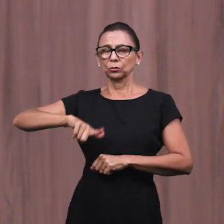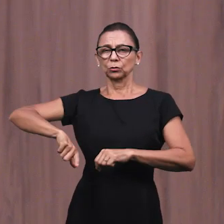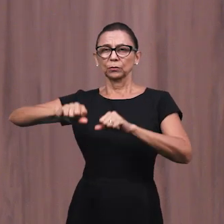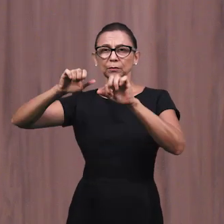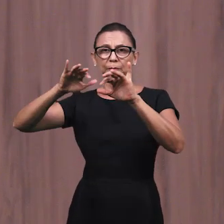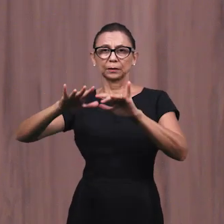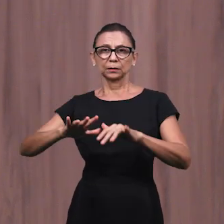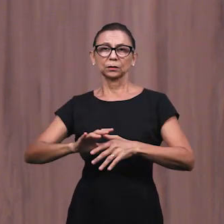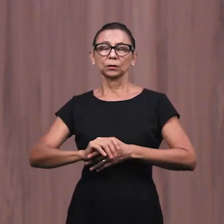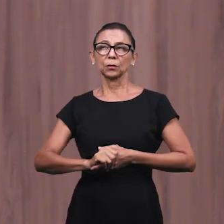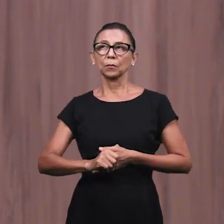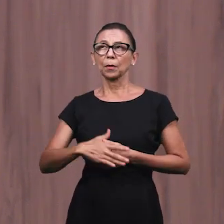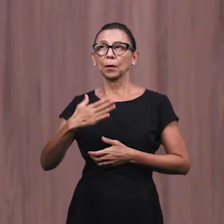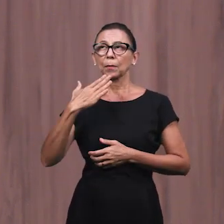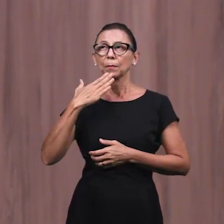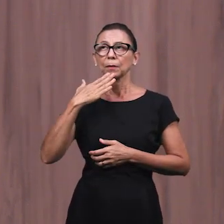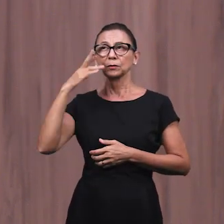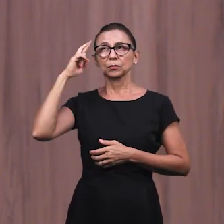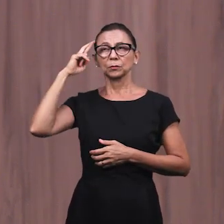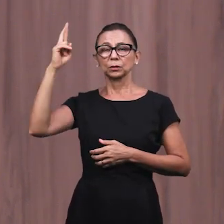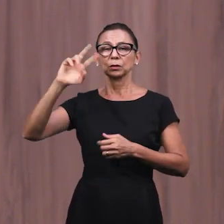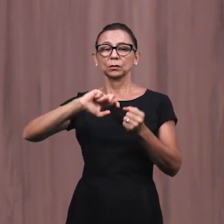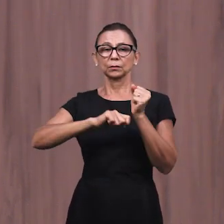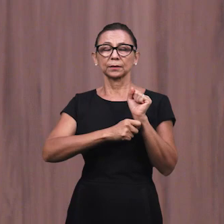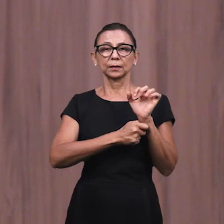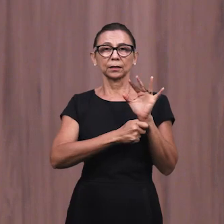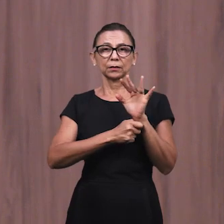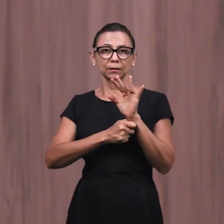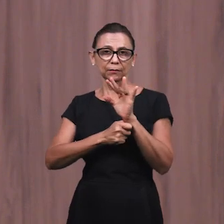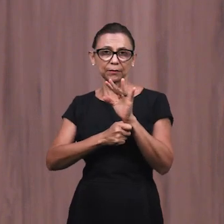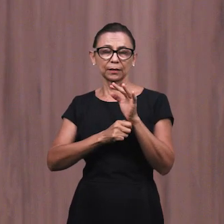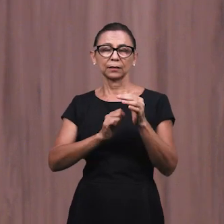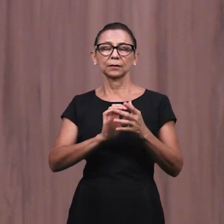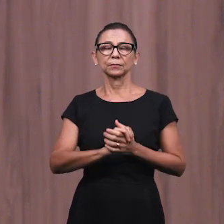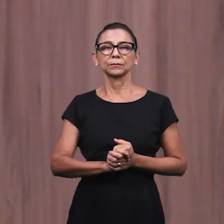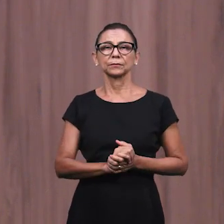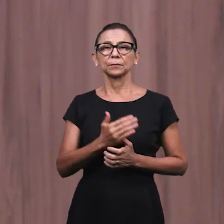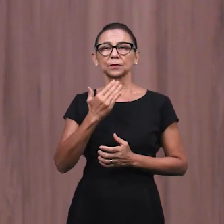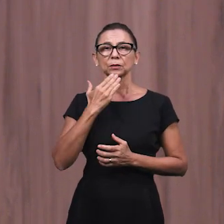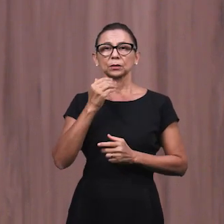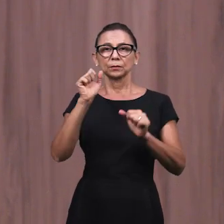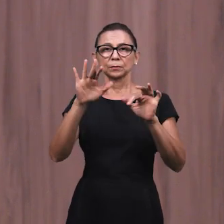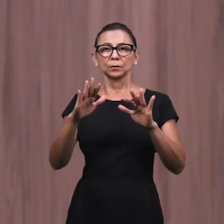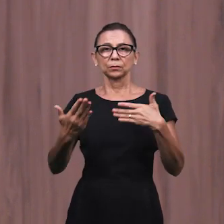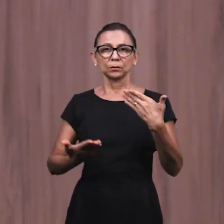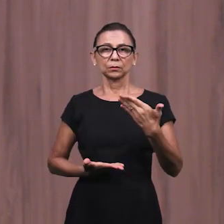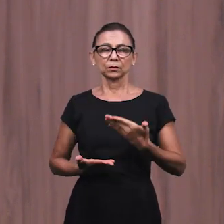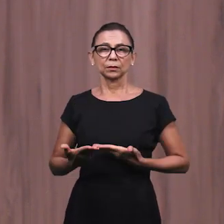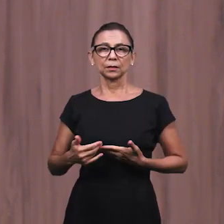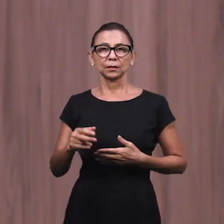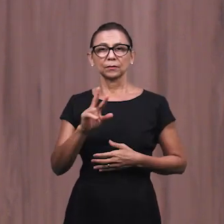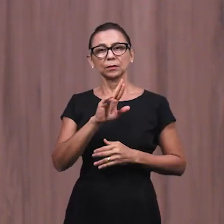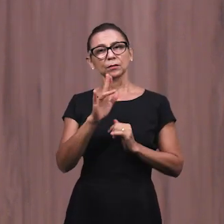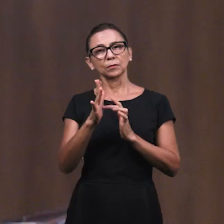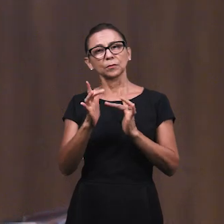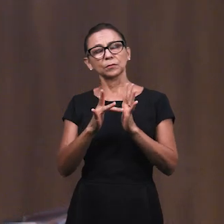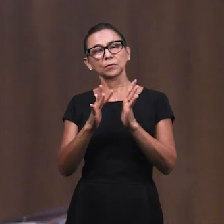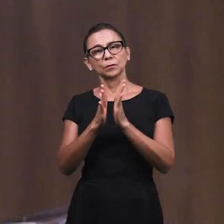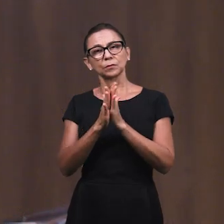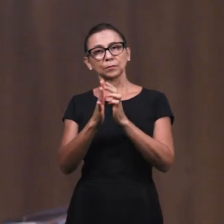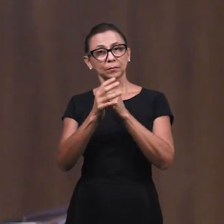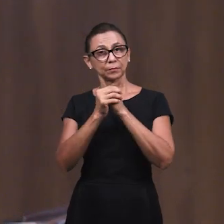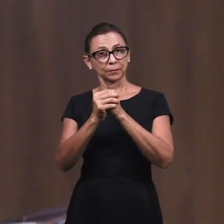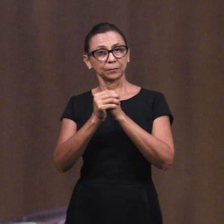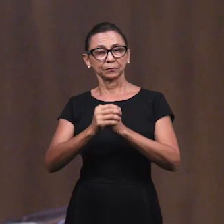Tua igreja, Senhor. Pedimos ao Pai, estenda as mãos de poder sobre cada um dos Teus servos. Assim nós oramos, em nome do Teu Filho Jesus. Amém.